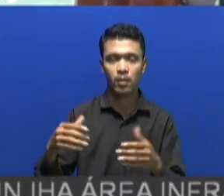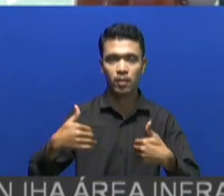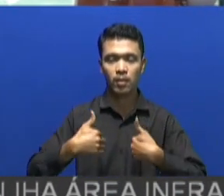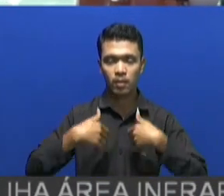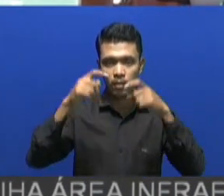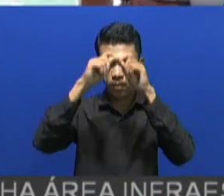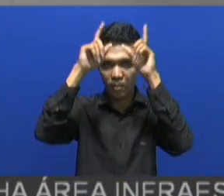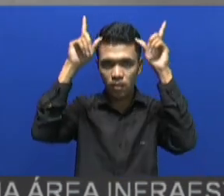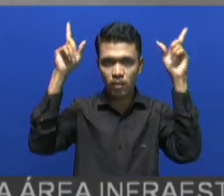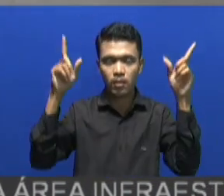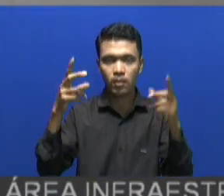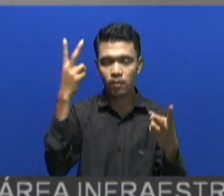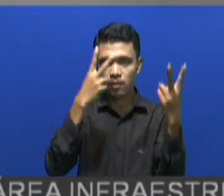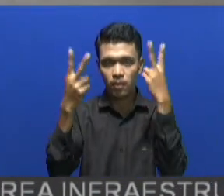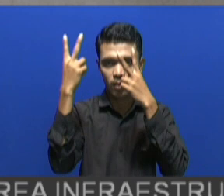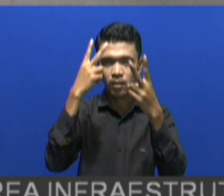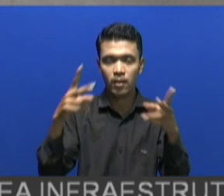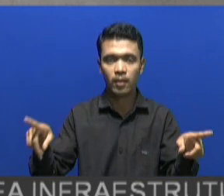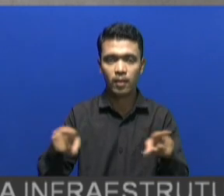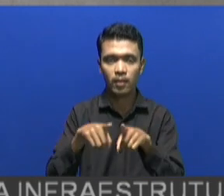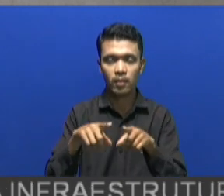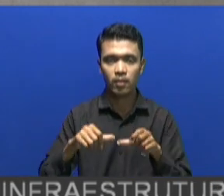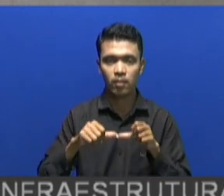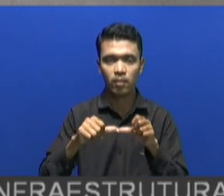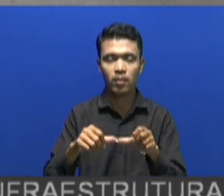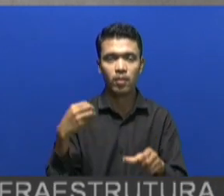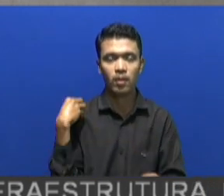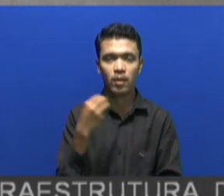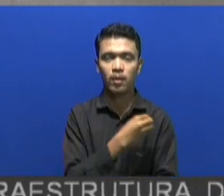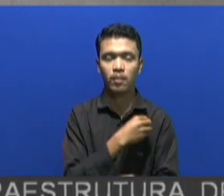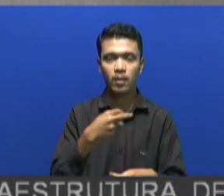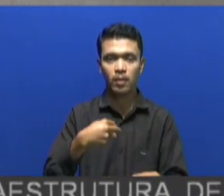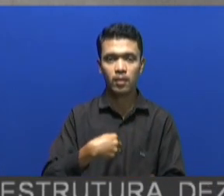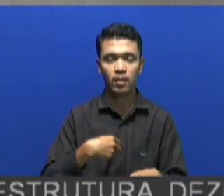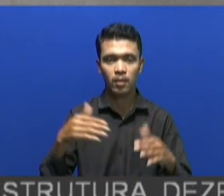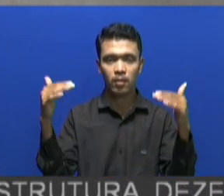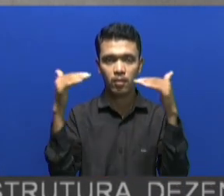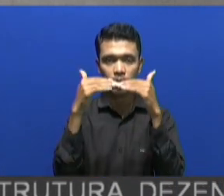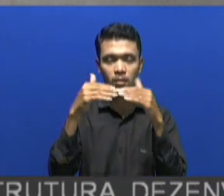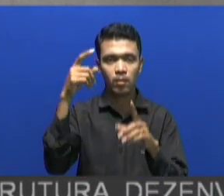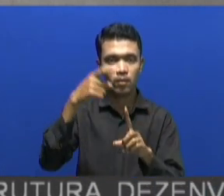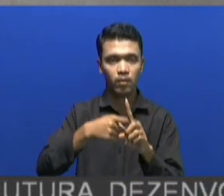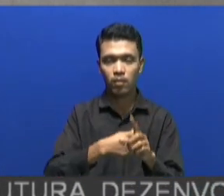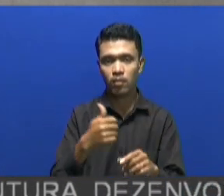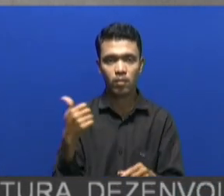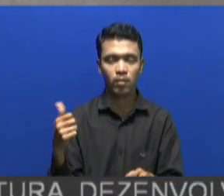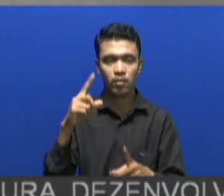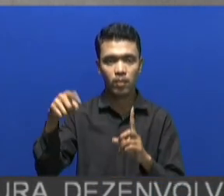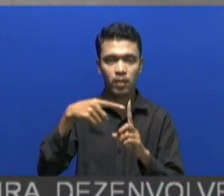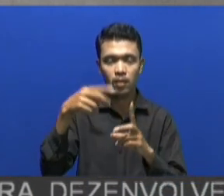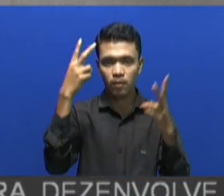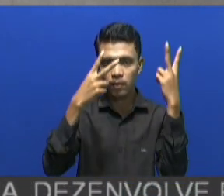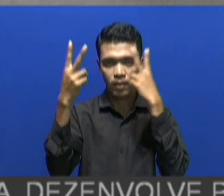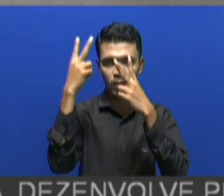Timor-Leste. Visita da Nena é uma continuação do seu encontro e a fulano hira que lhe vai ir ao visita China. A minha reka